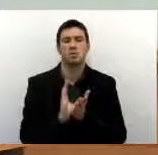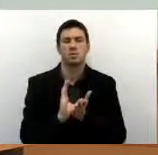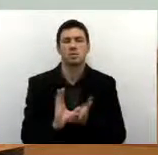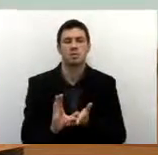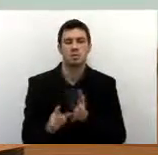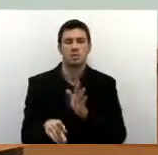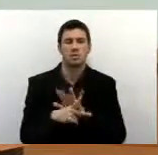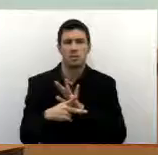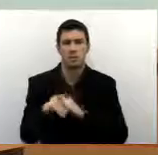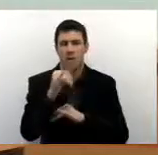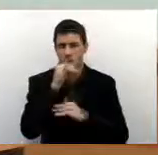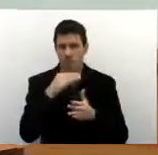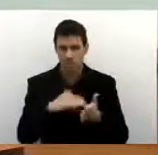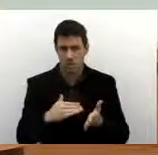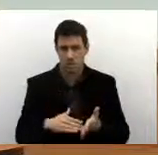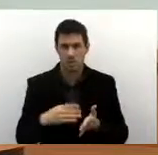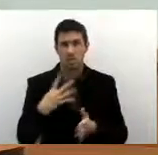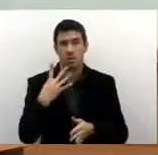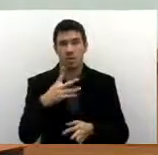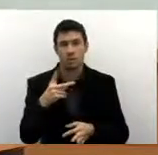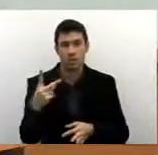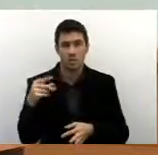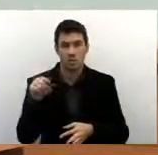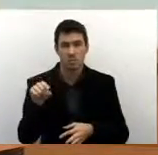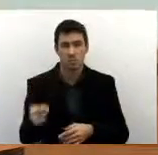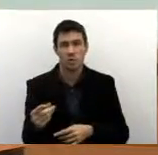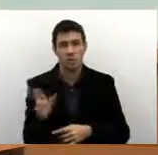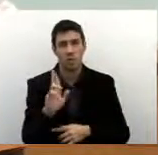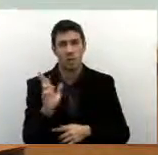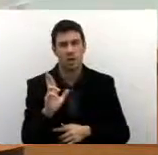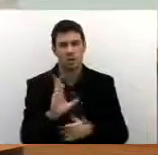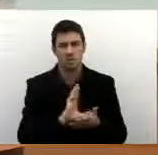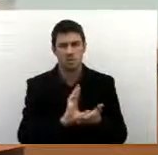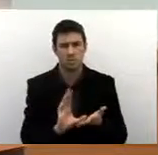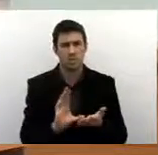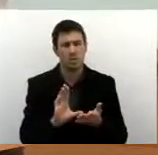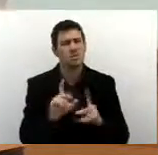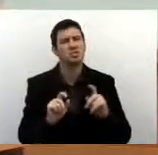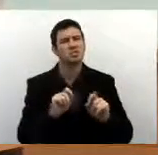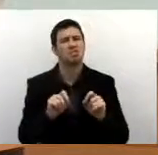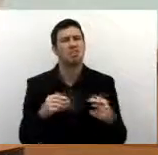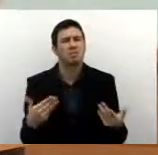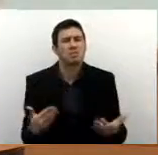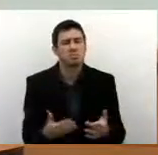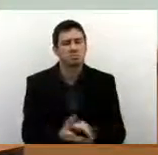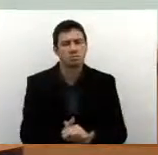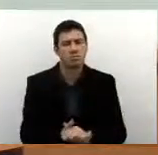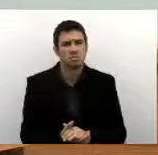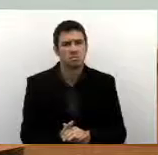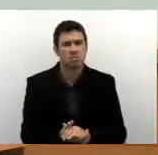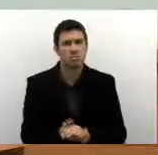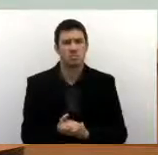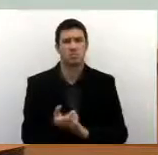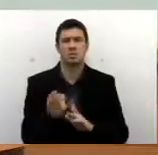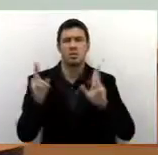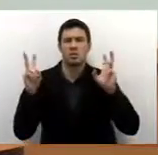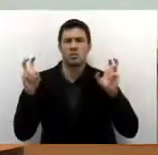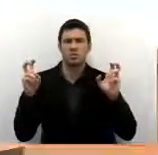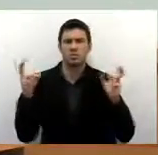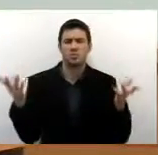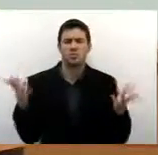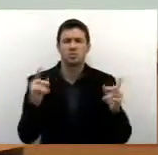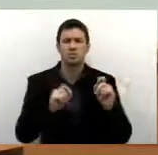Assuntos Legislativos. R$ 42.000 em investimentos. Investir em quê? Pasta de Assuntos